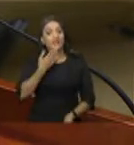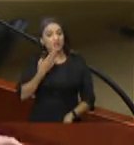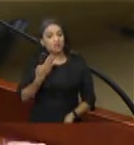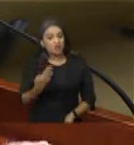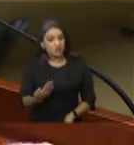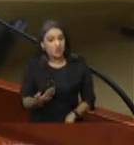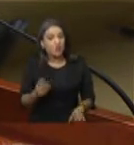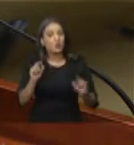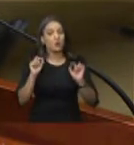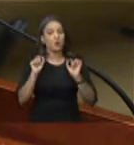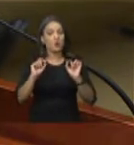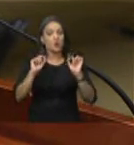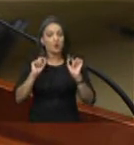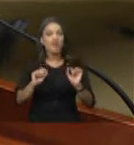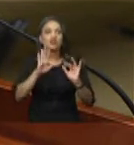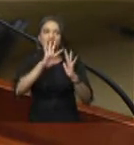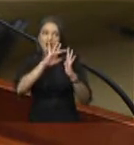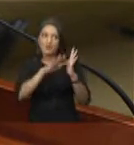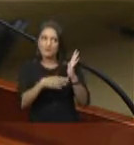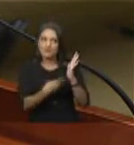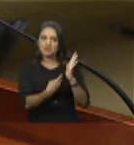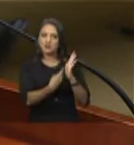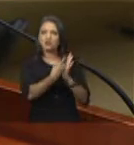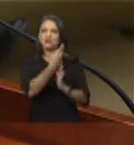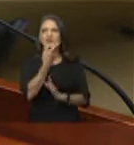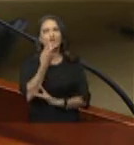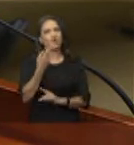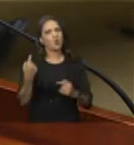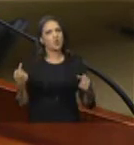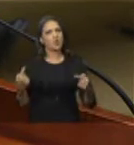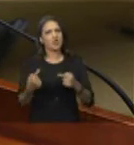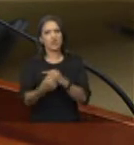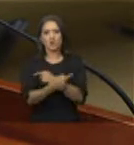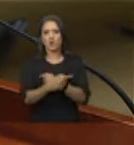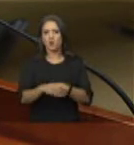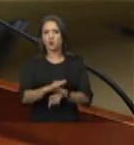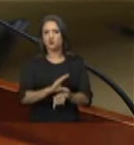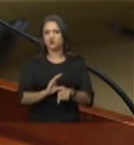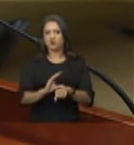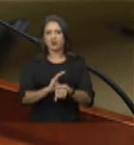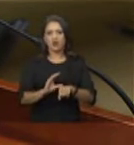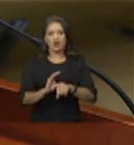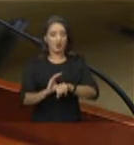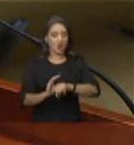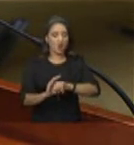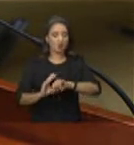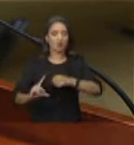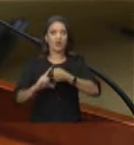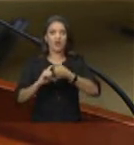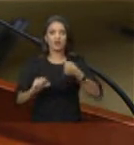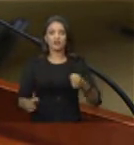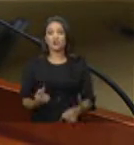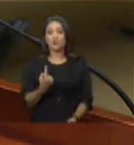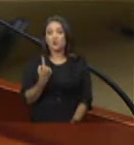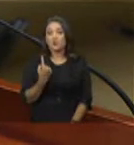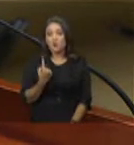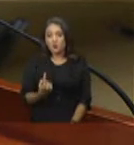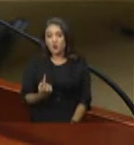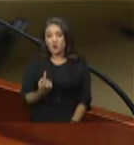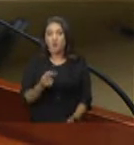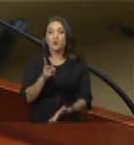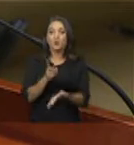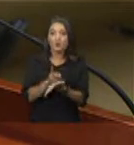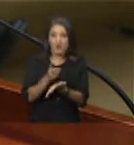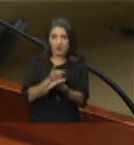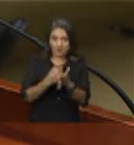desde a sua inicial a inconstitucionalidade de todo artigo primeiro da mesma